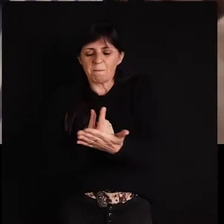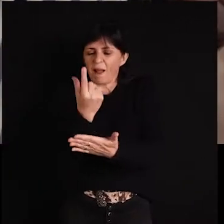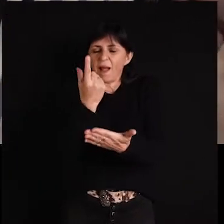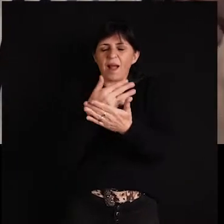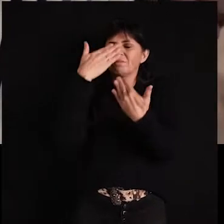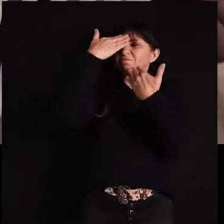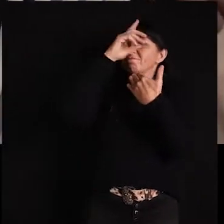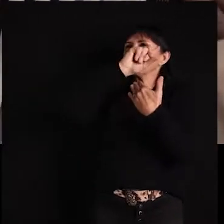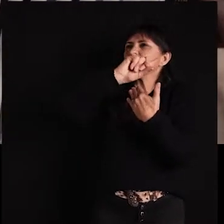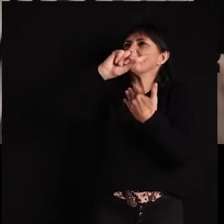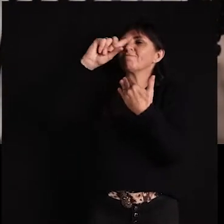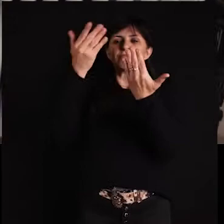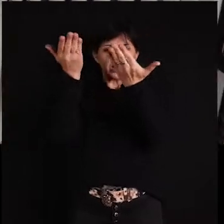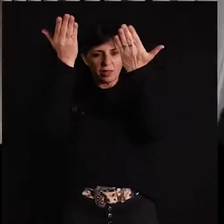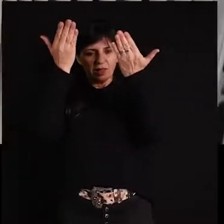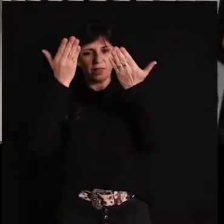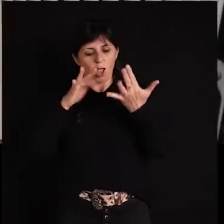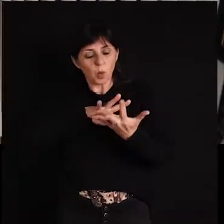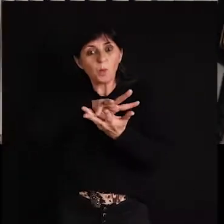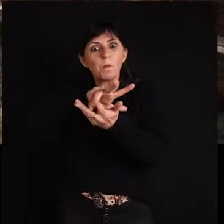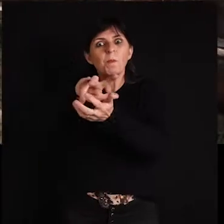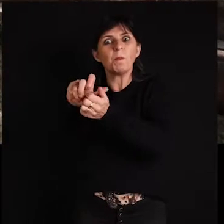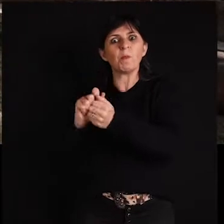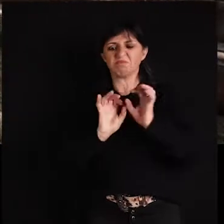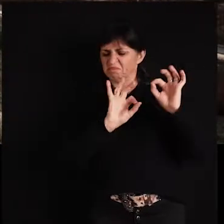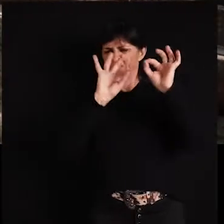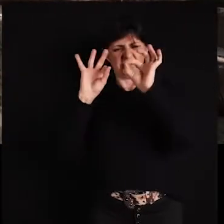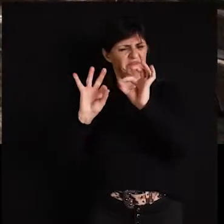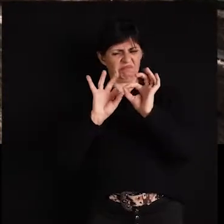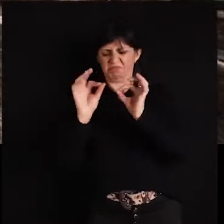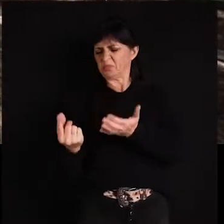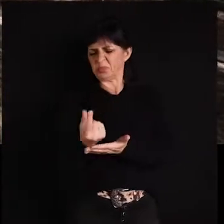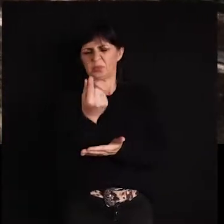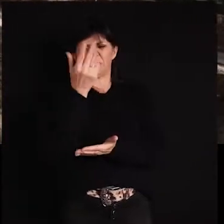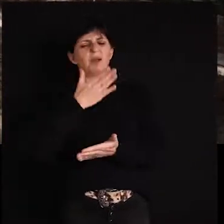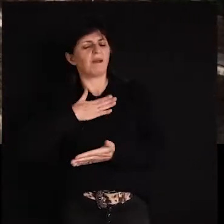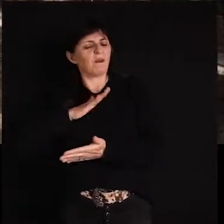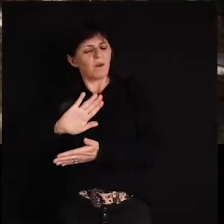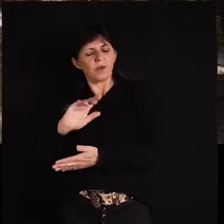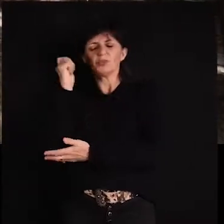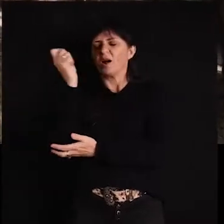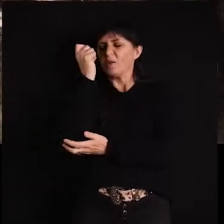me deu. Não vim ao mundo por luxo e sendo gaúcho já sou mais